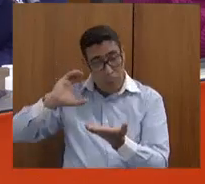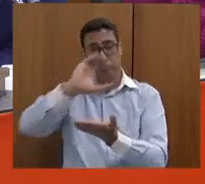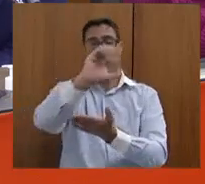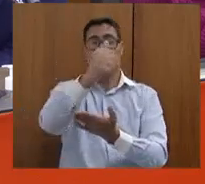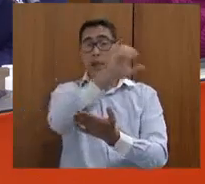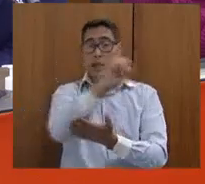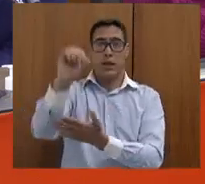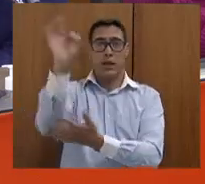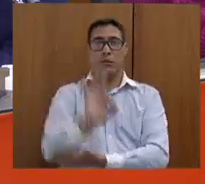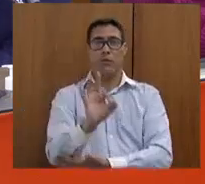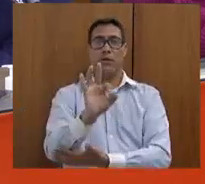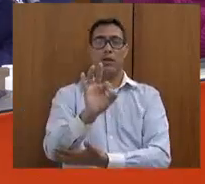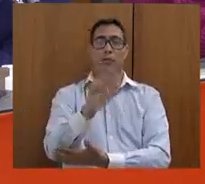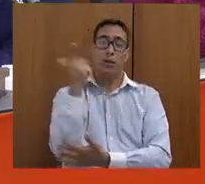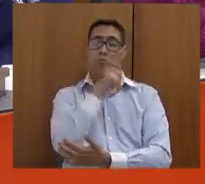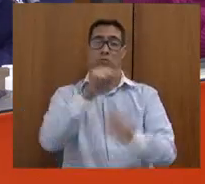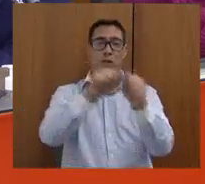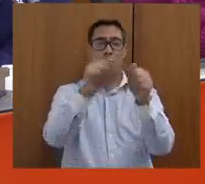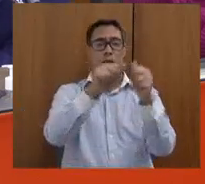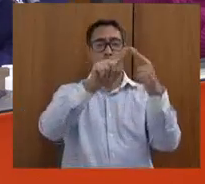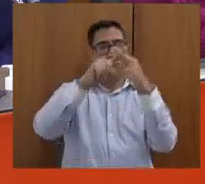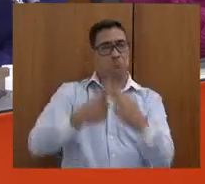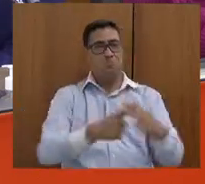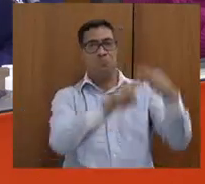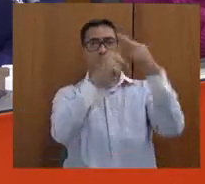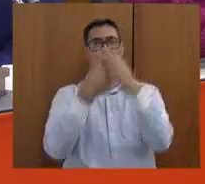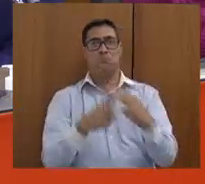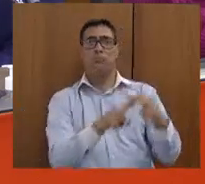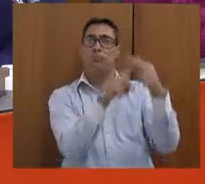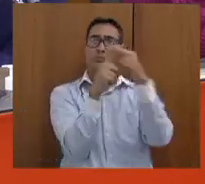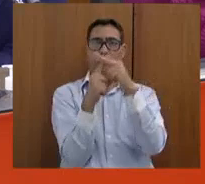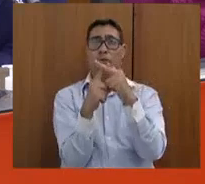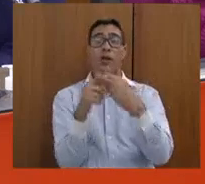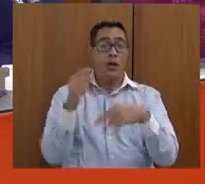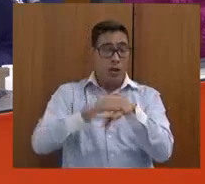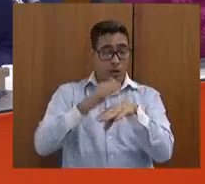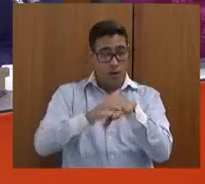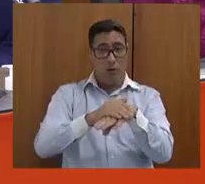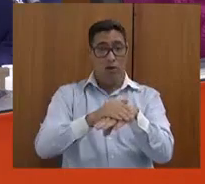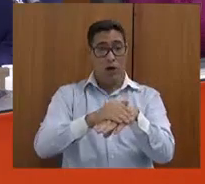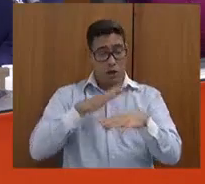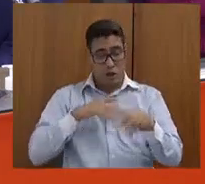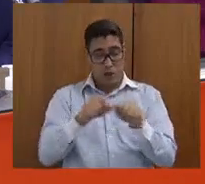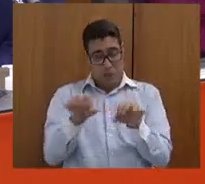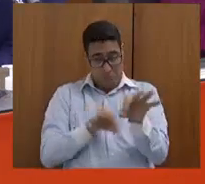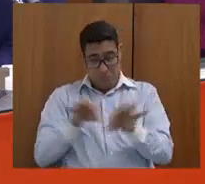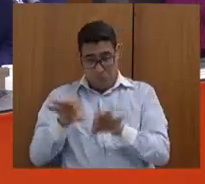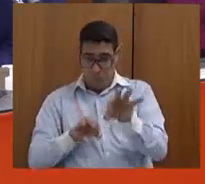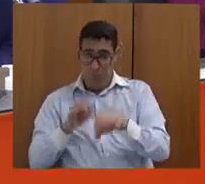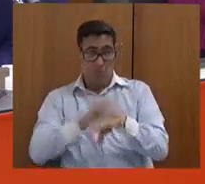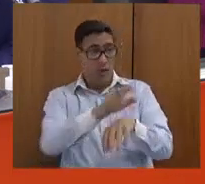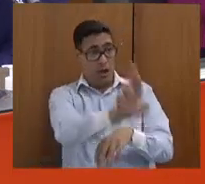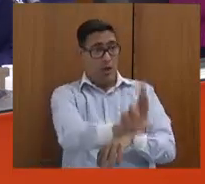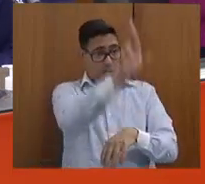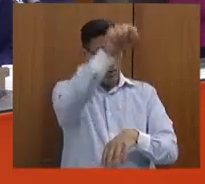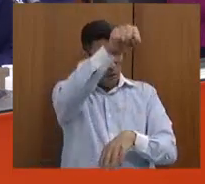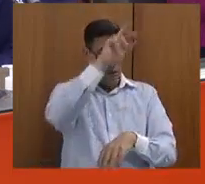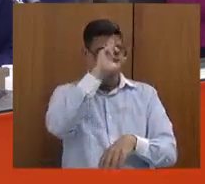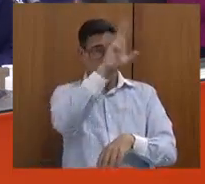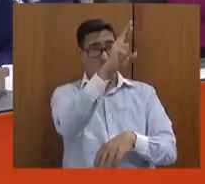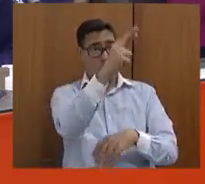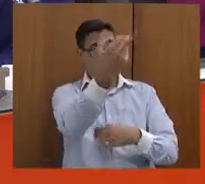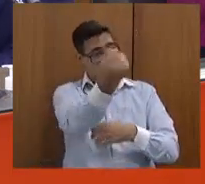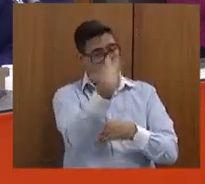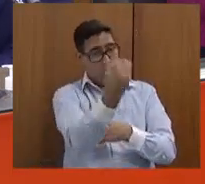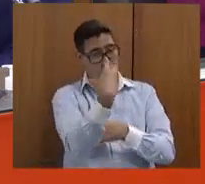então o nosso diagnóstico ele foi feito baseado no que os diretores fizeram agora no meio do ano estamos contratando